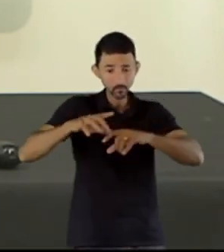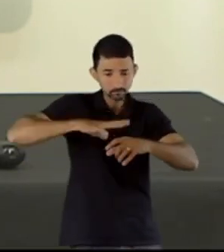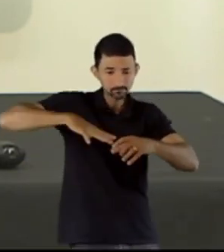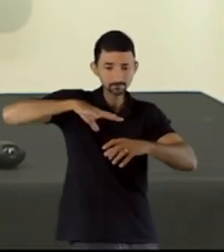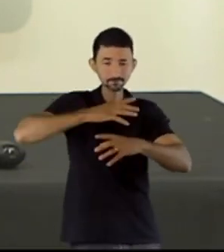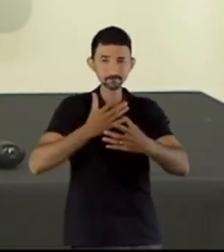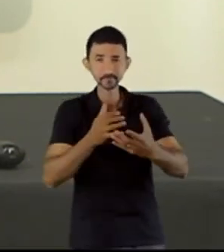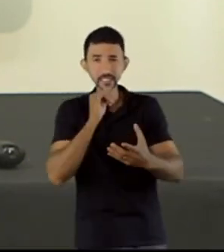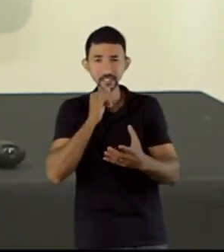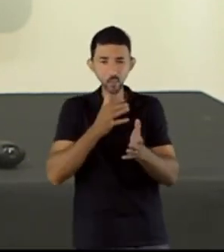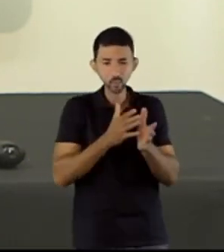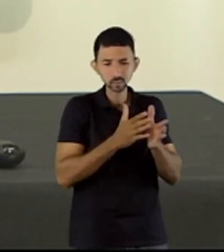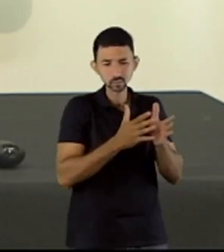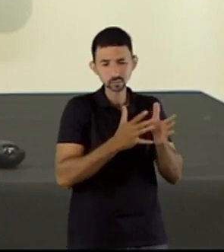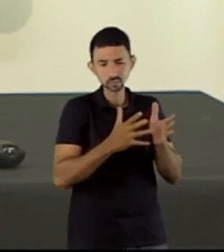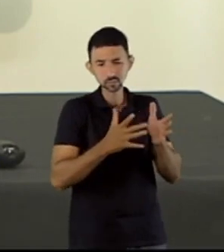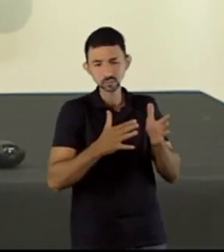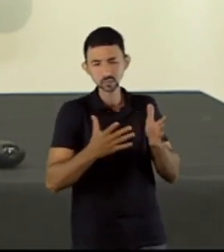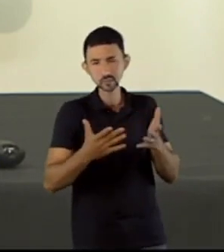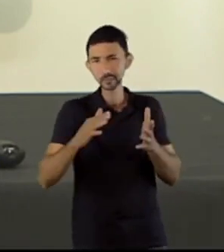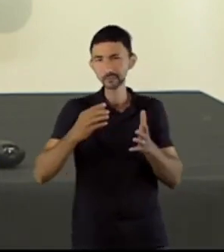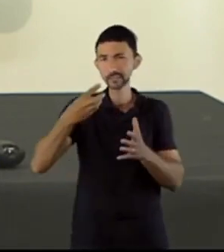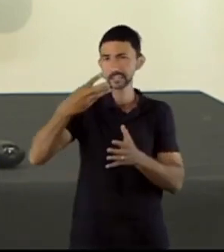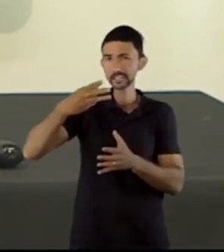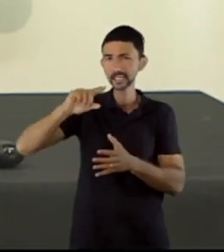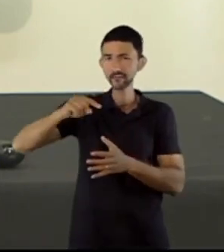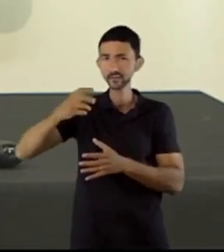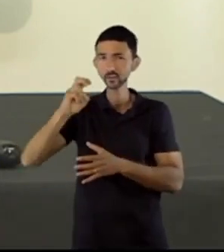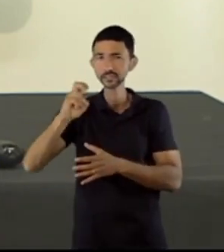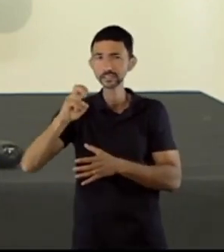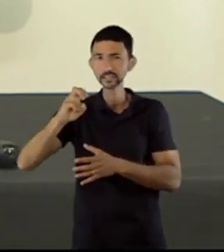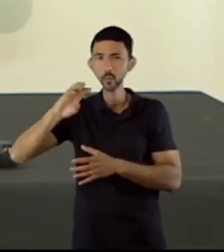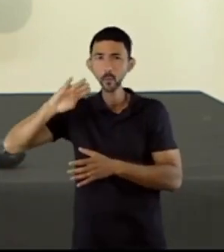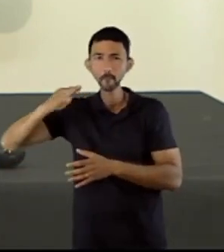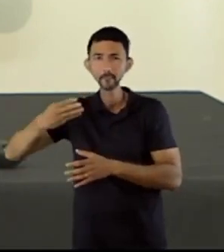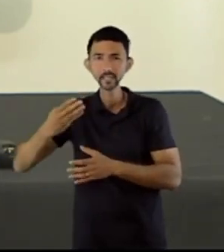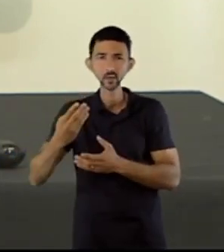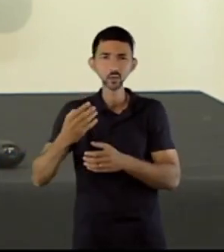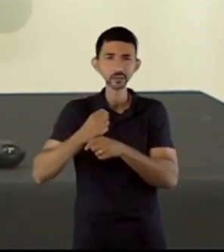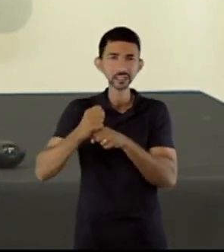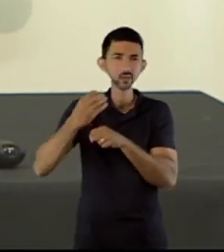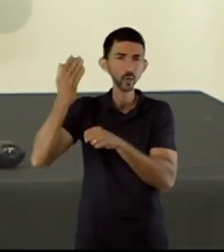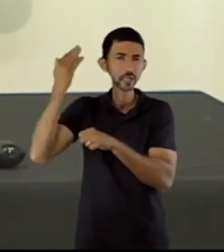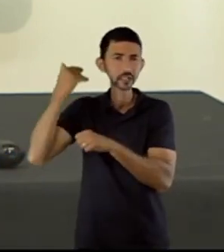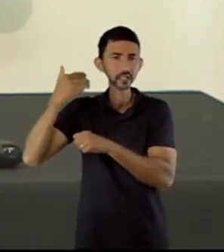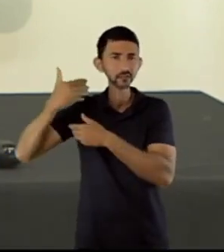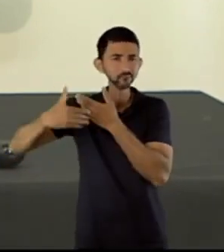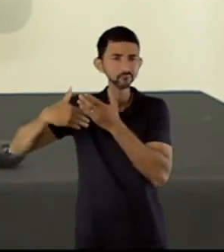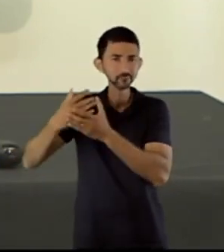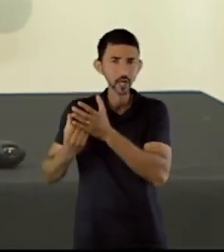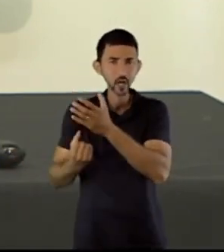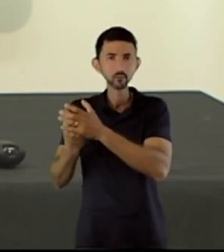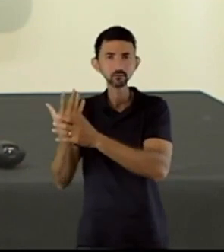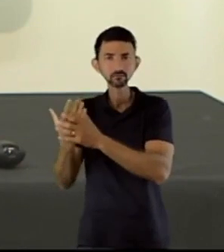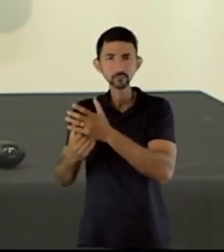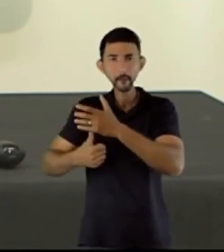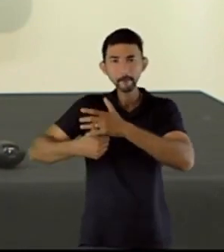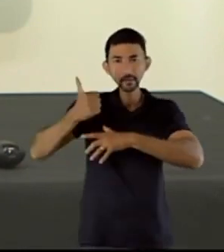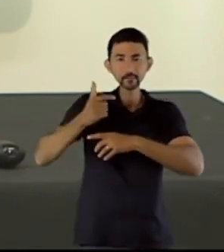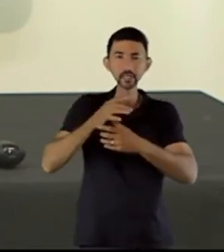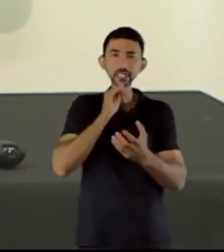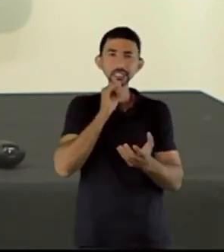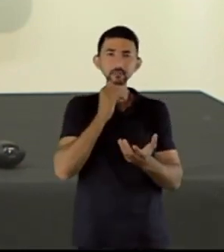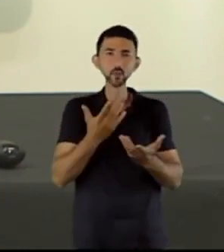é desde essa época, mais ou menos, de 3,5 bilhões de anos atrás, que você tem o aparecimento dos